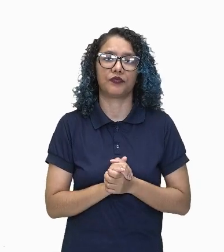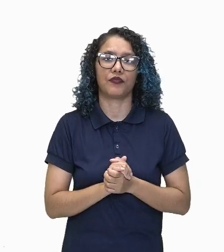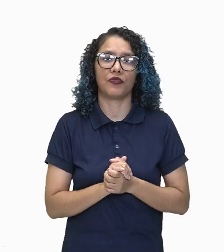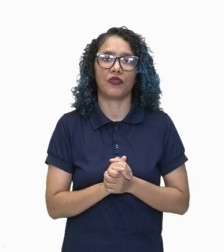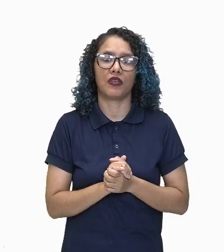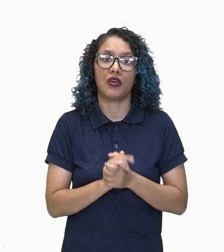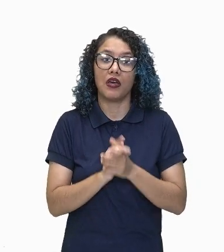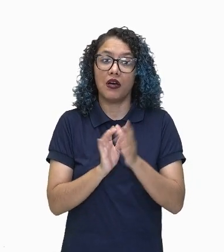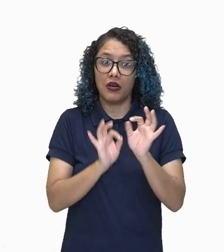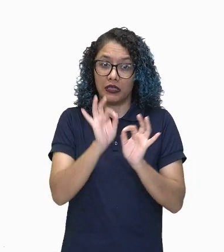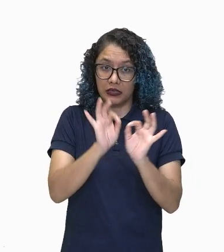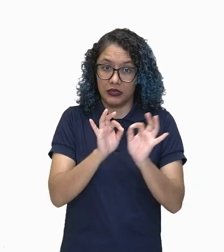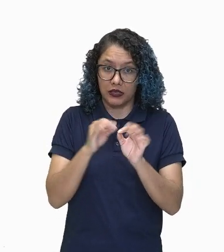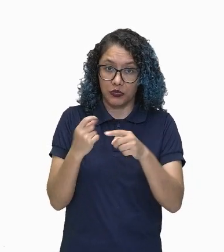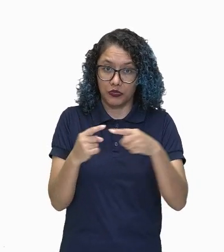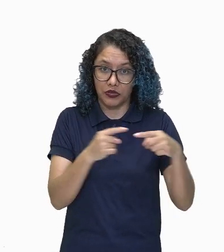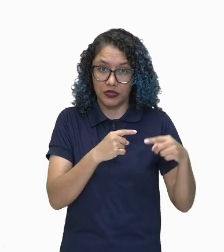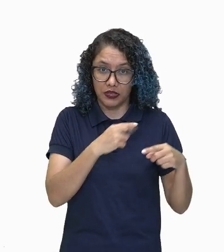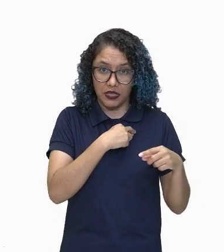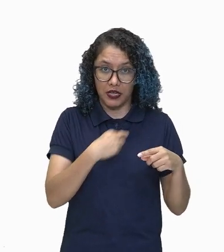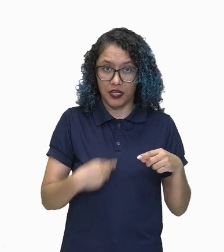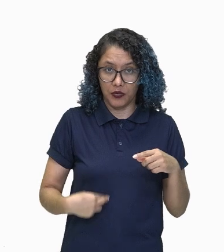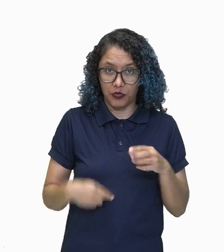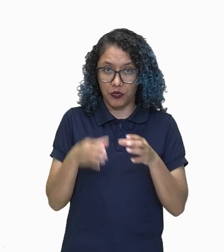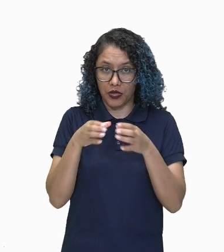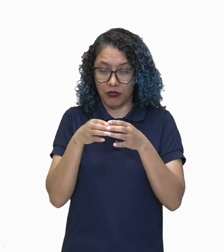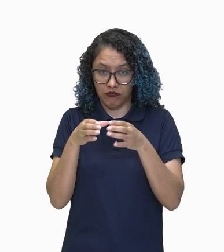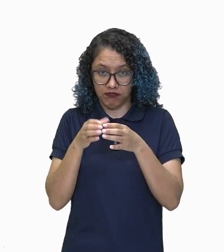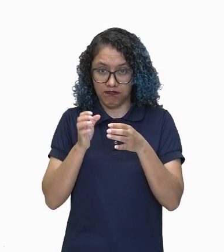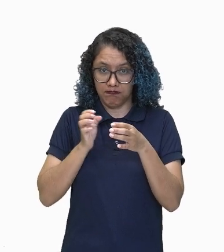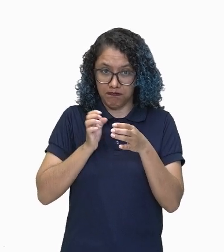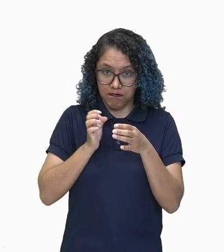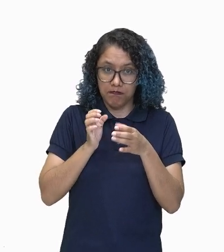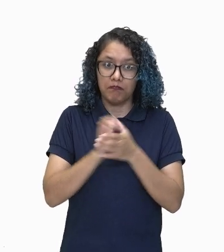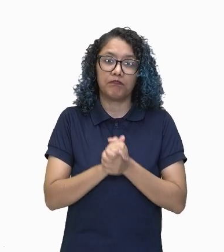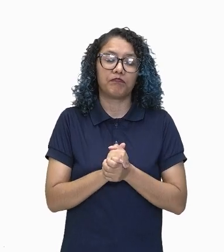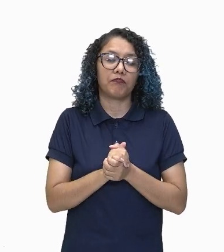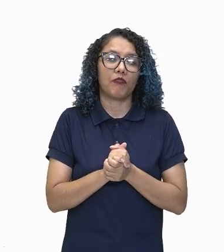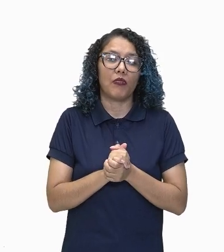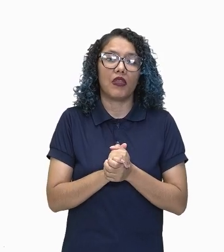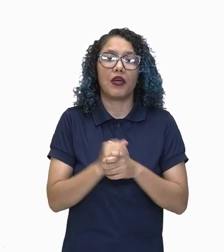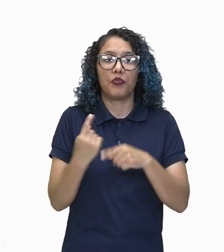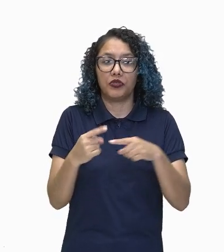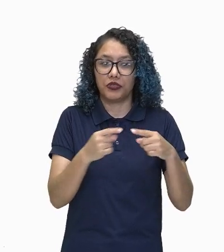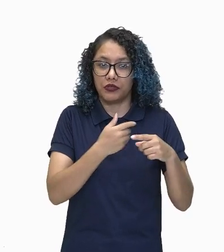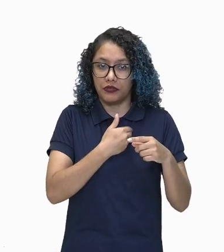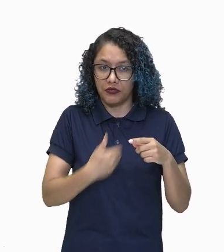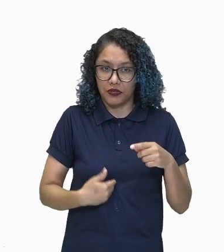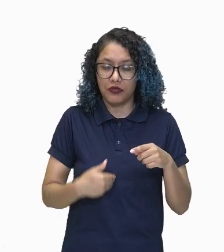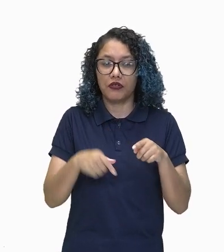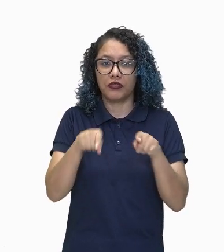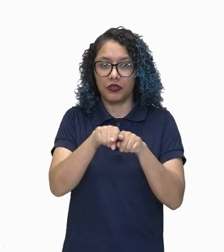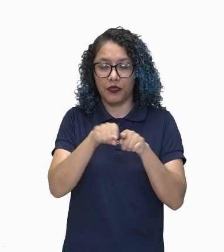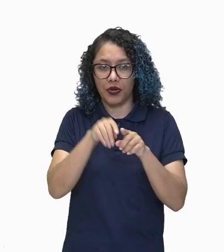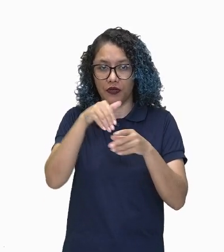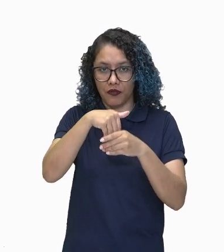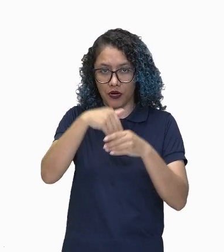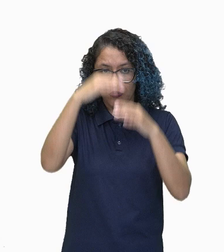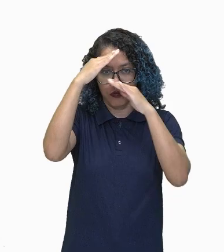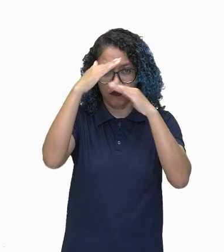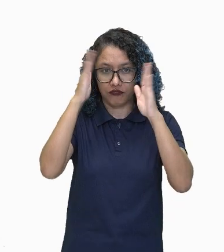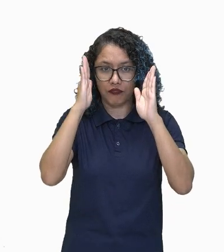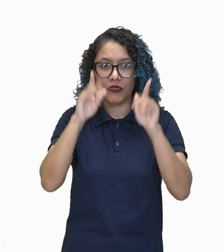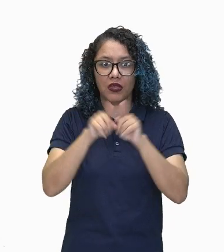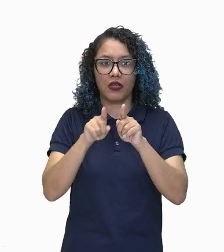temos aí a organização política da República Oligárquica, política dos governadores, voto de cabresto